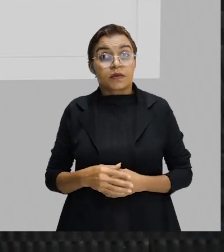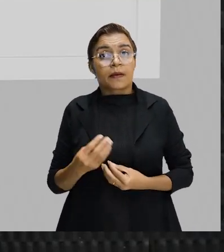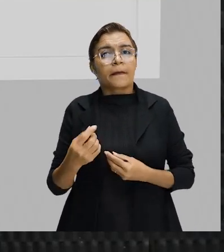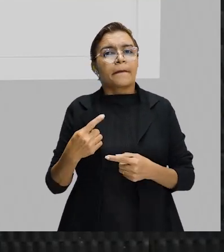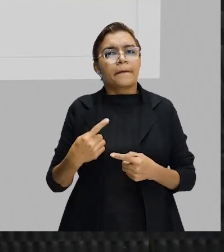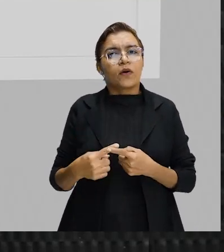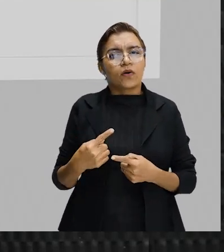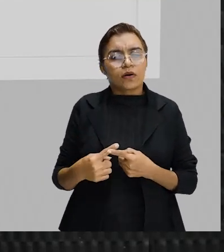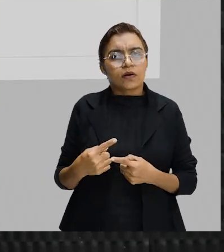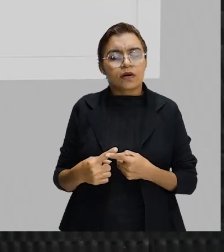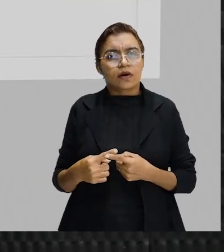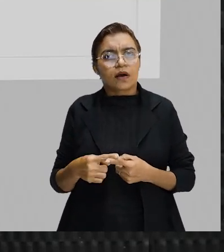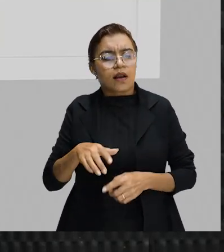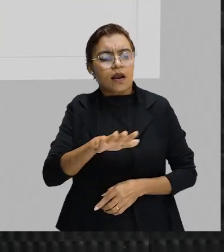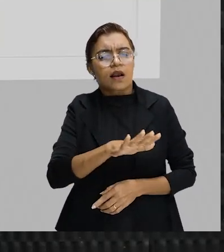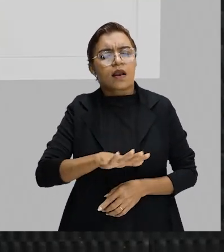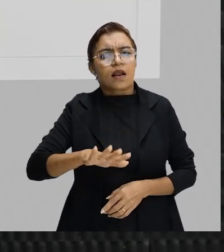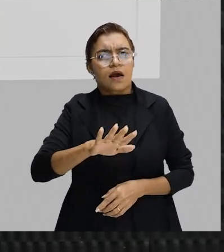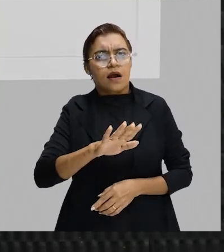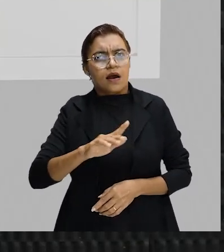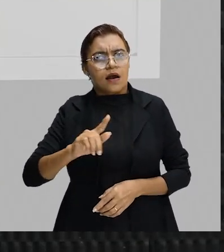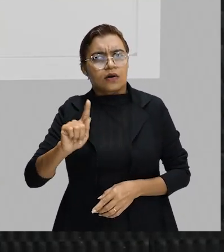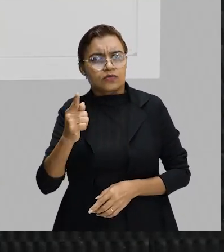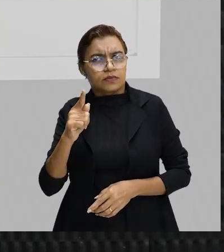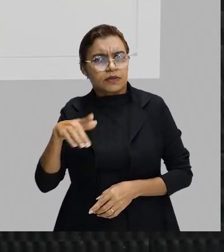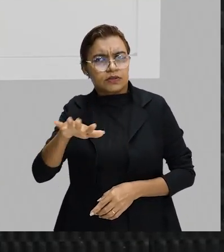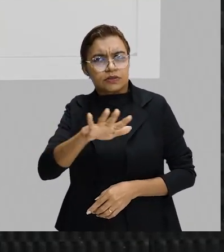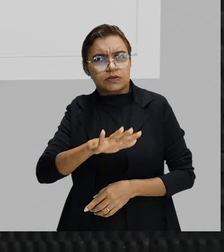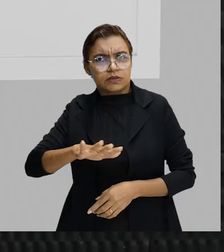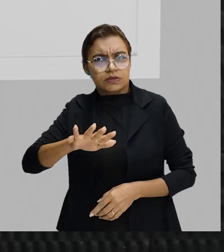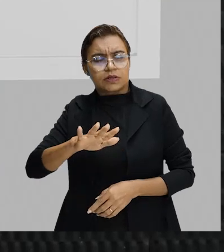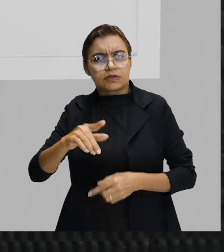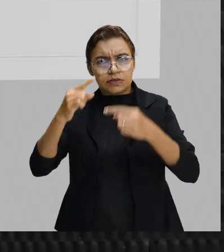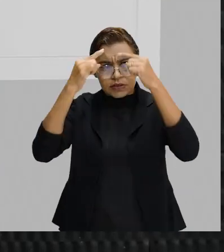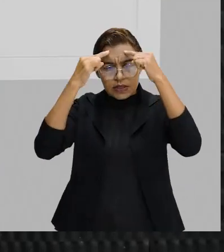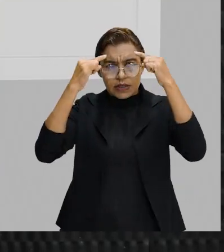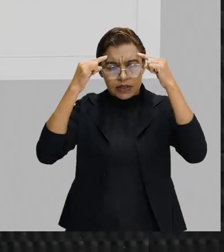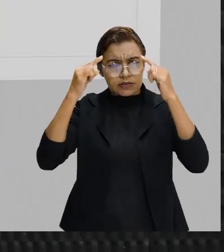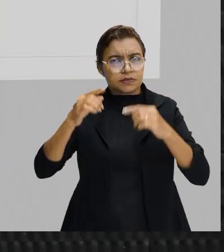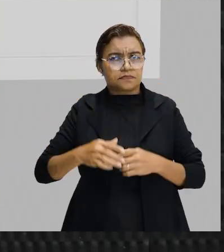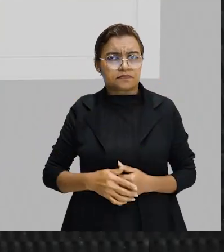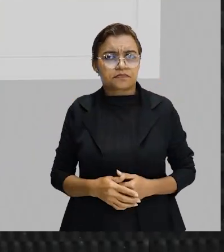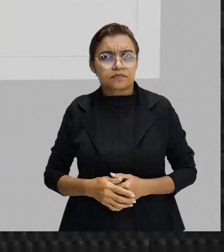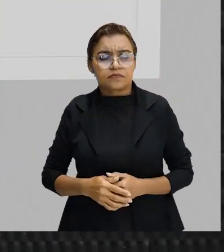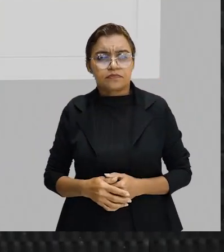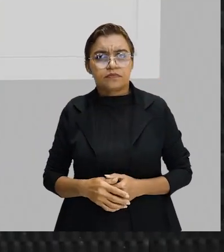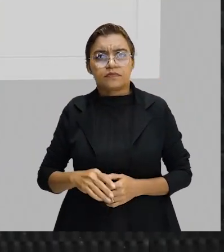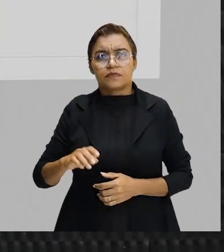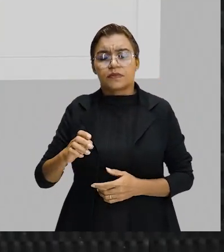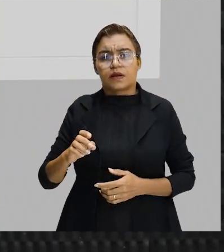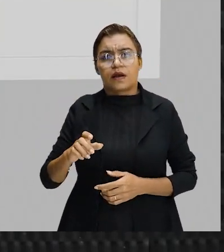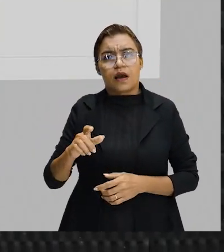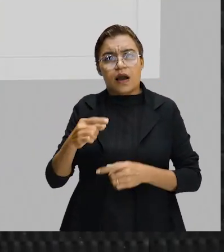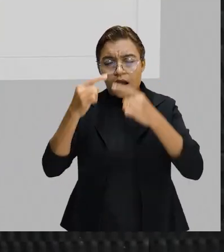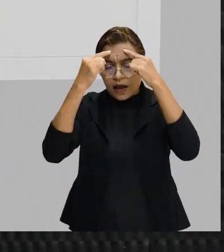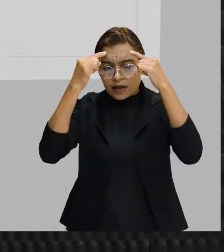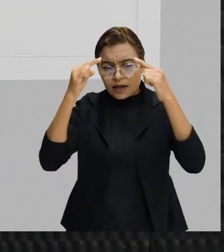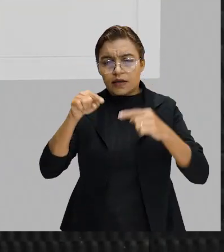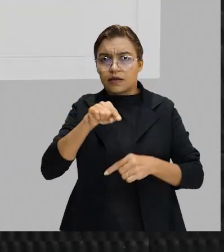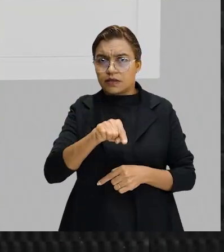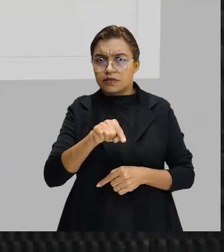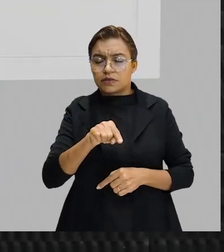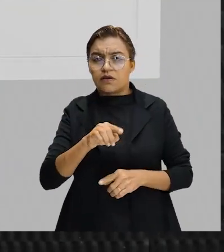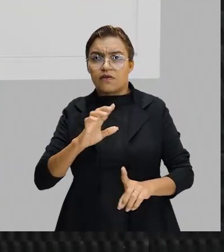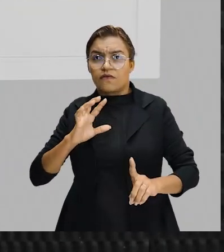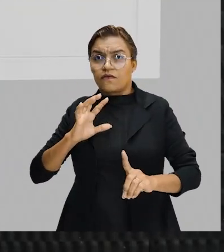nesse espaço geográfico, principalmente na parte ática, né, em que a Hélade ou a Grécia vai dar